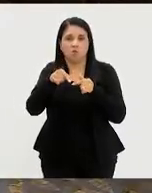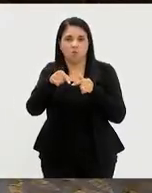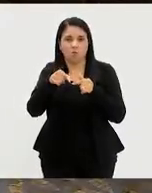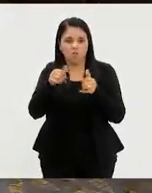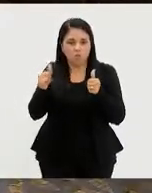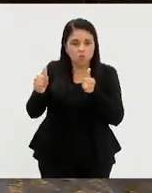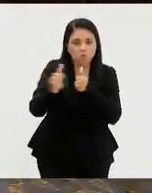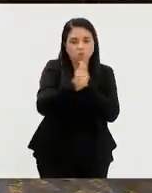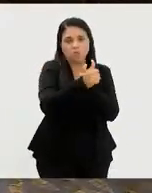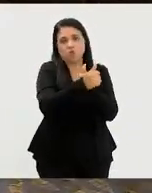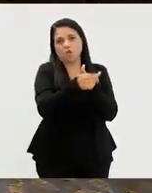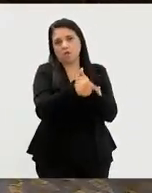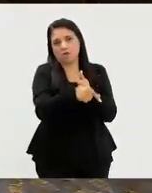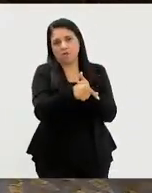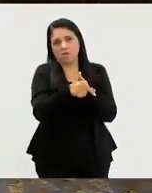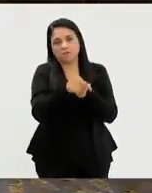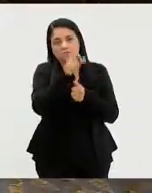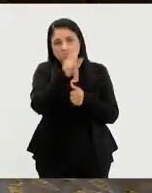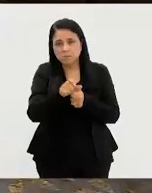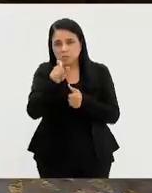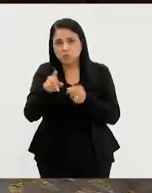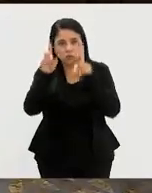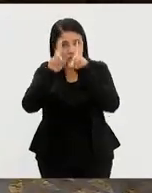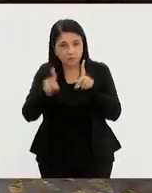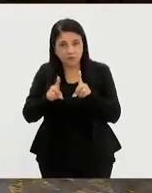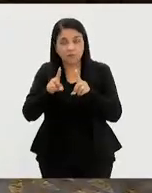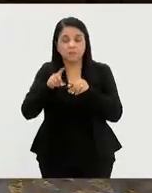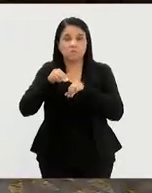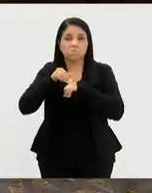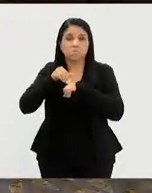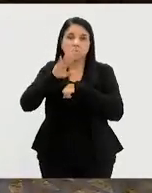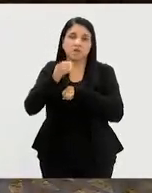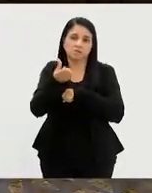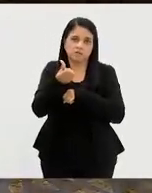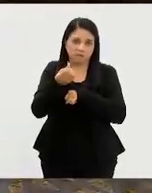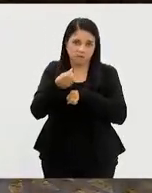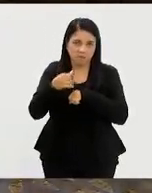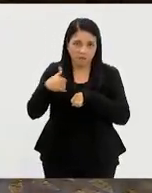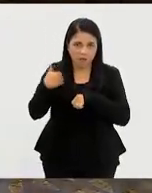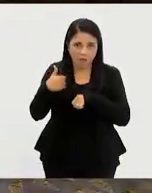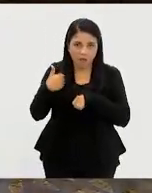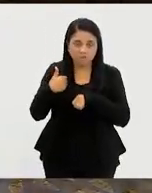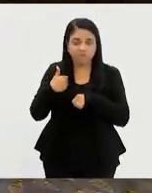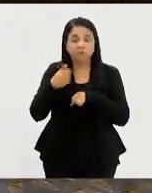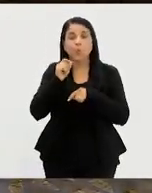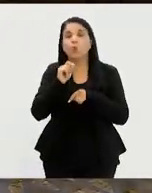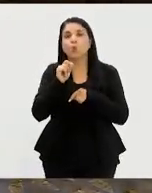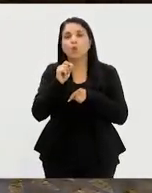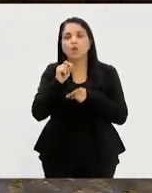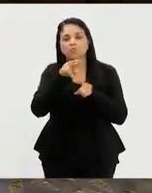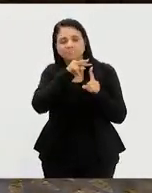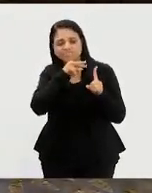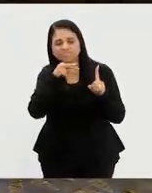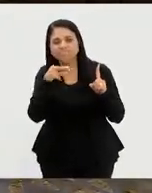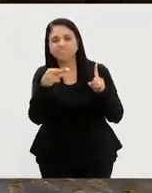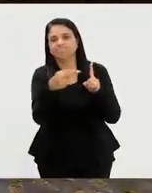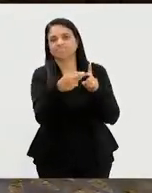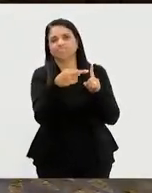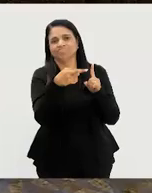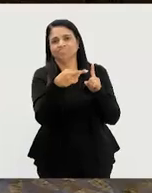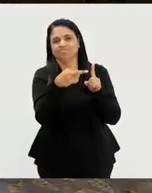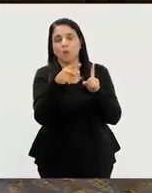aqueles e aquelas que mais precisam eh certamente vai no caminho na direção e na expectativa né